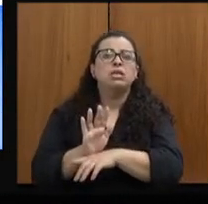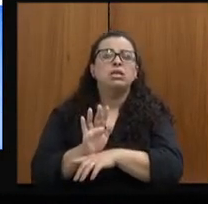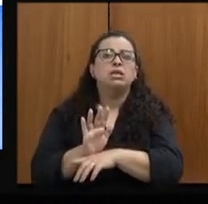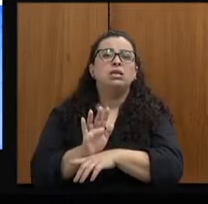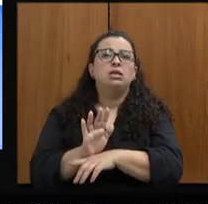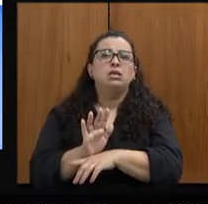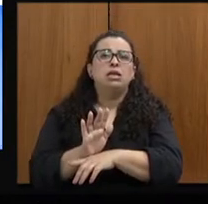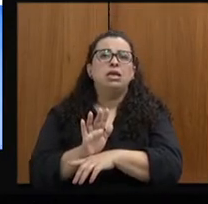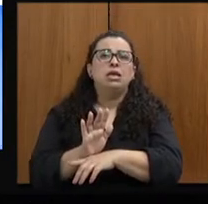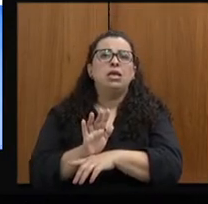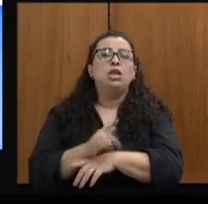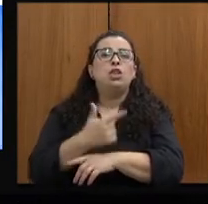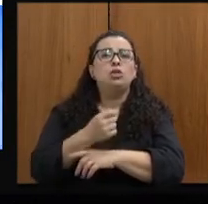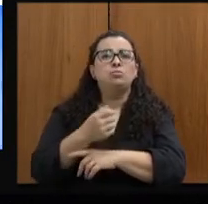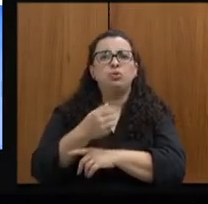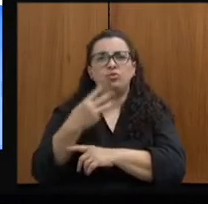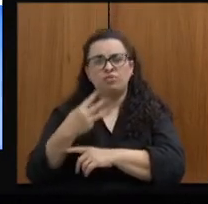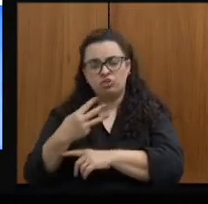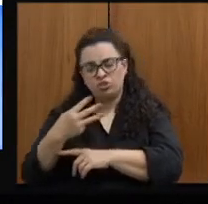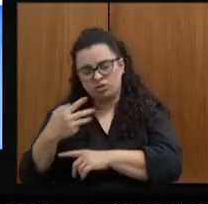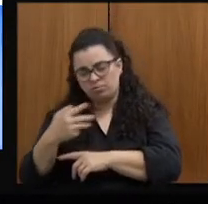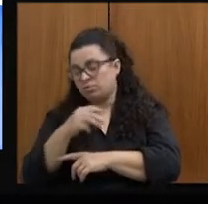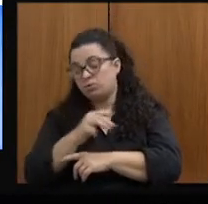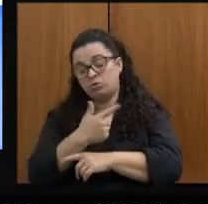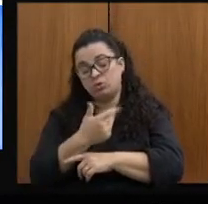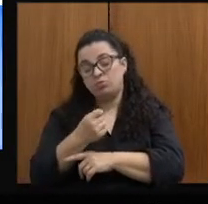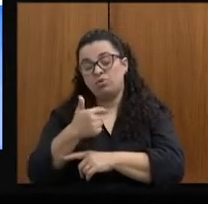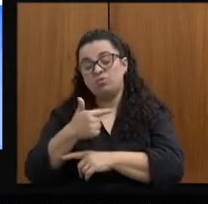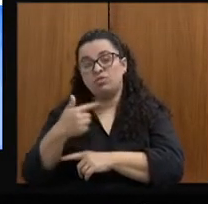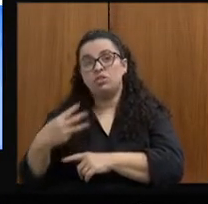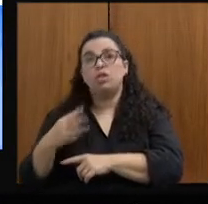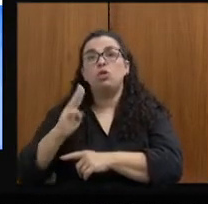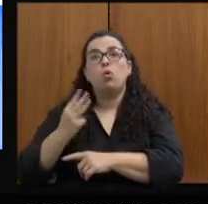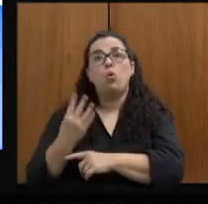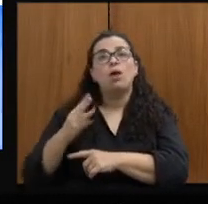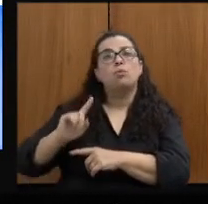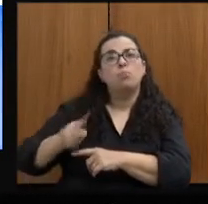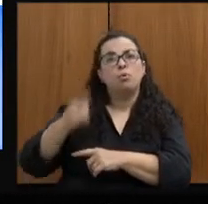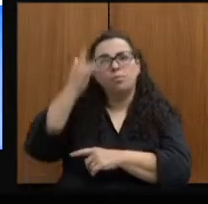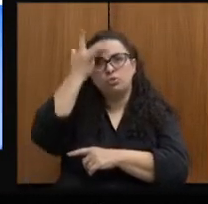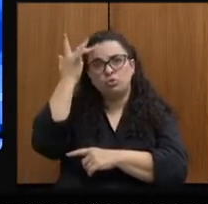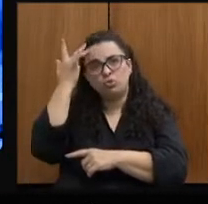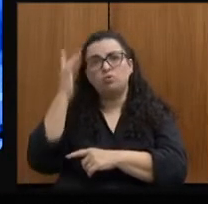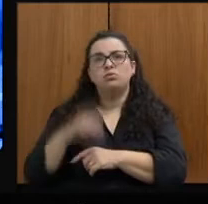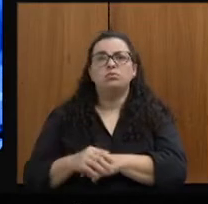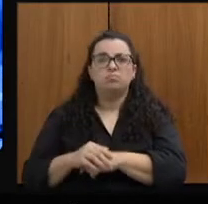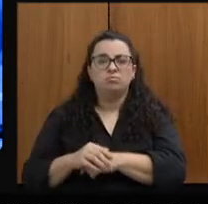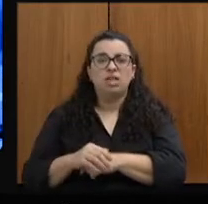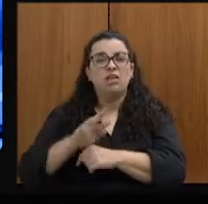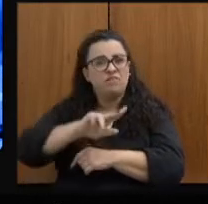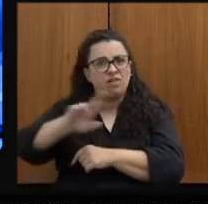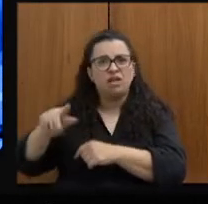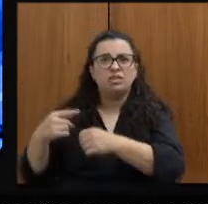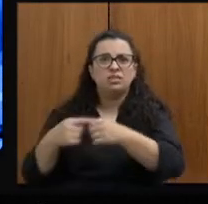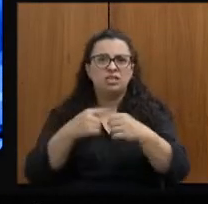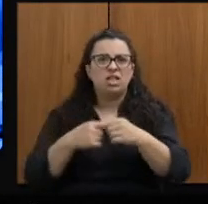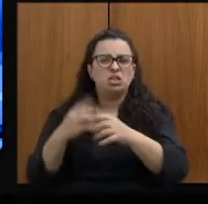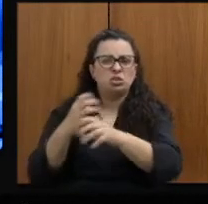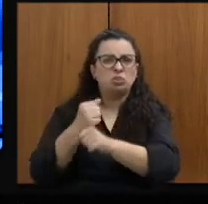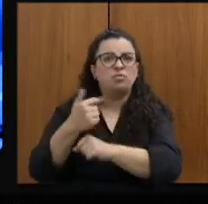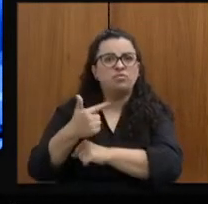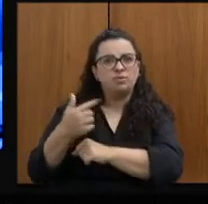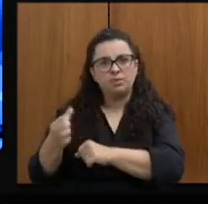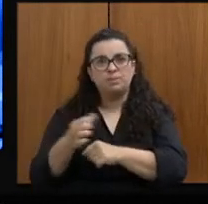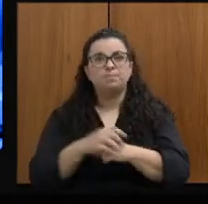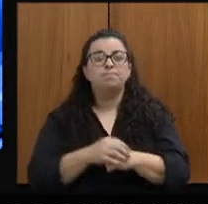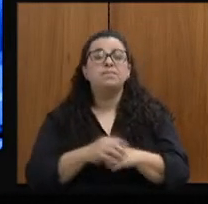a serem atendidas em 26 municípios. Por favor. Também na transição, nós